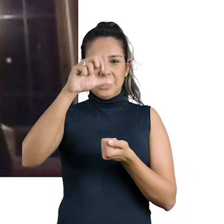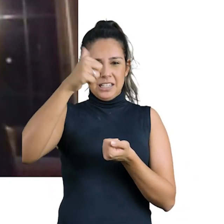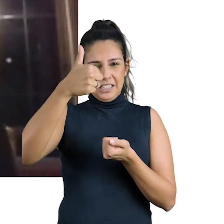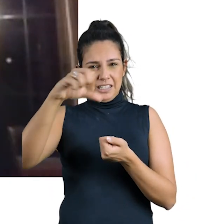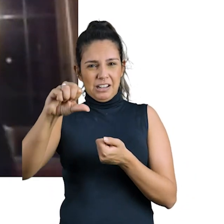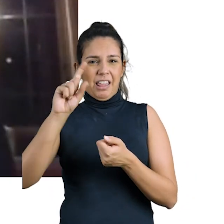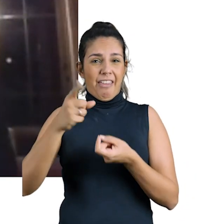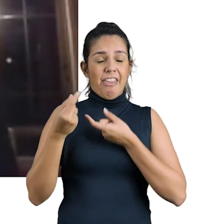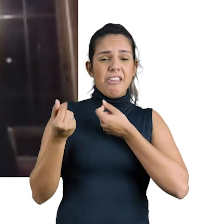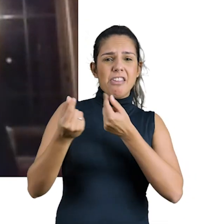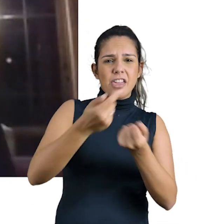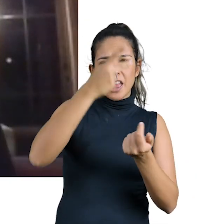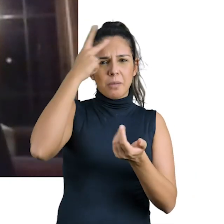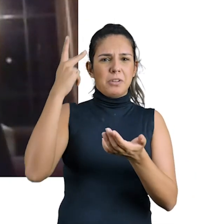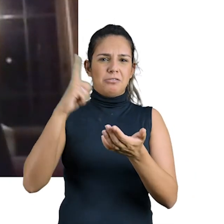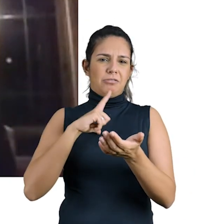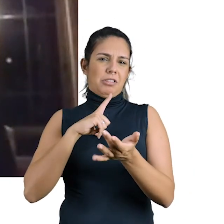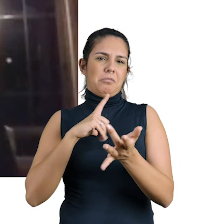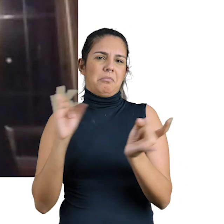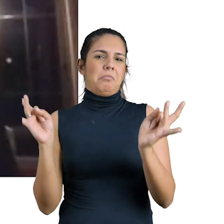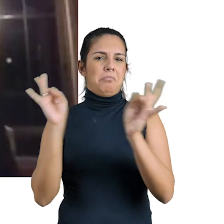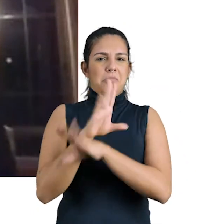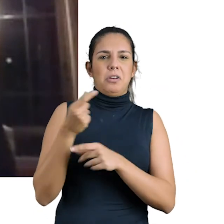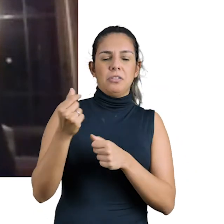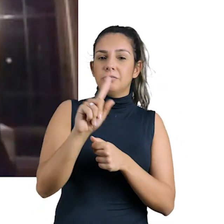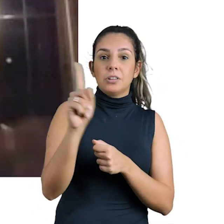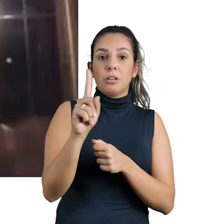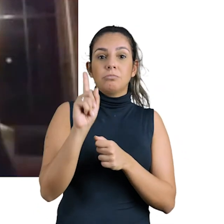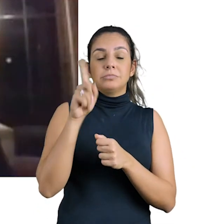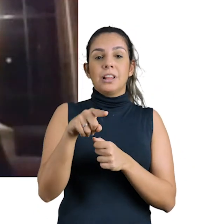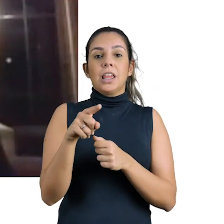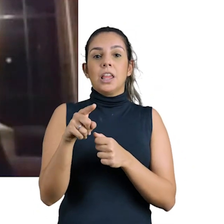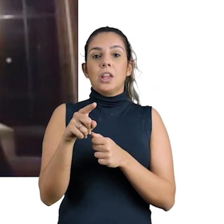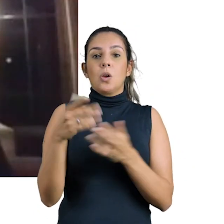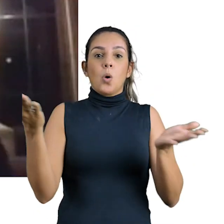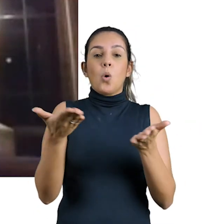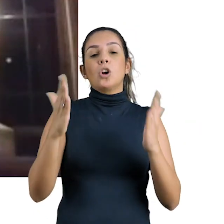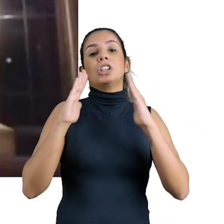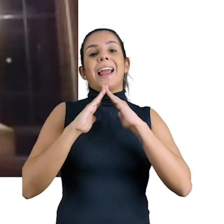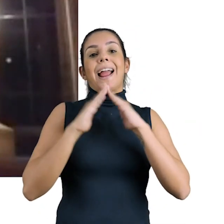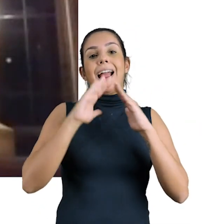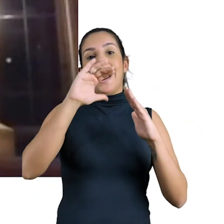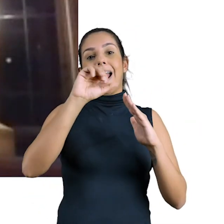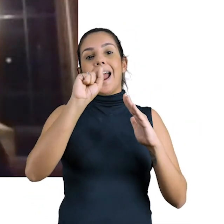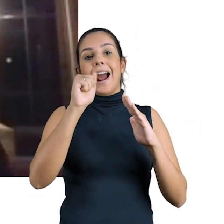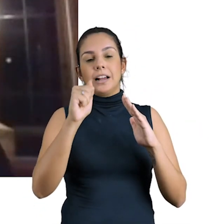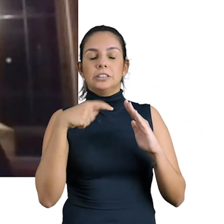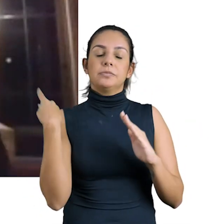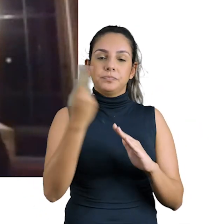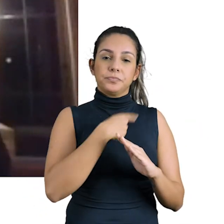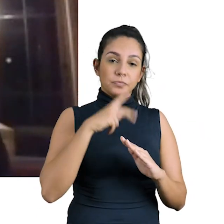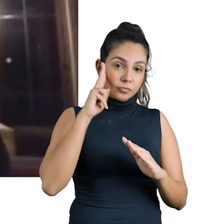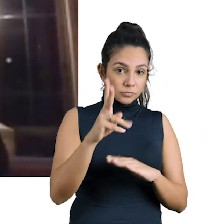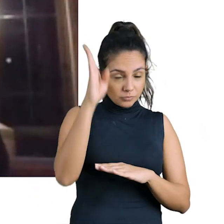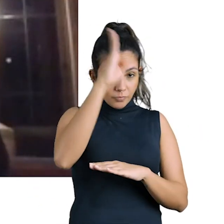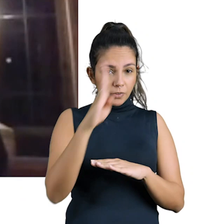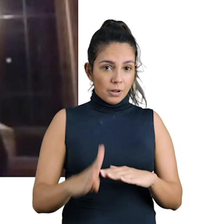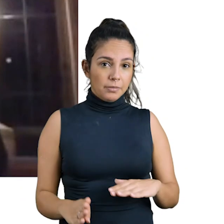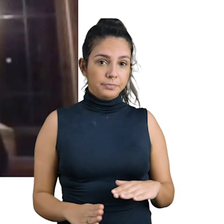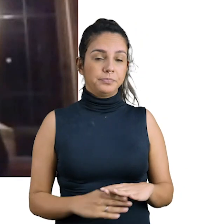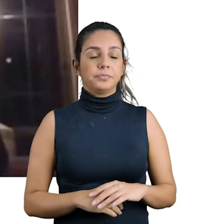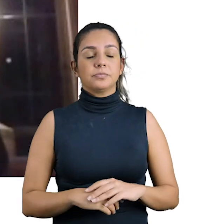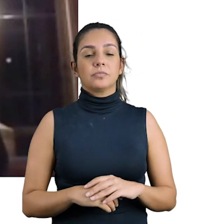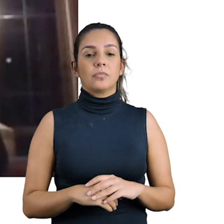lar burguês, da família estruturada, que não corresponde à noção de casa. Então, o que a gente está vendo no Brasil,